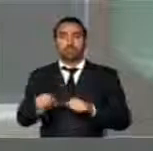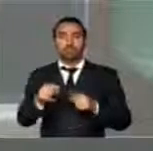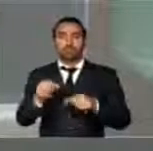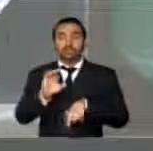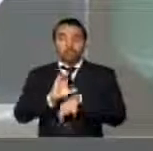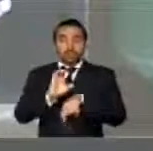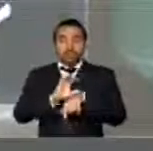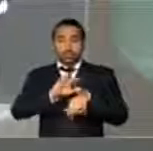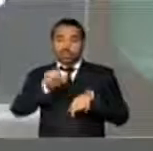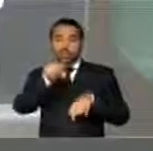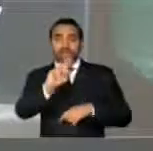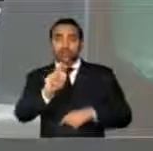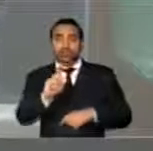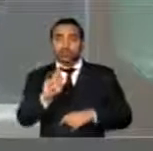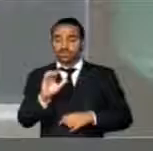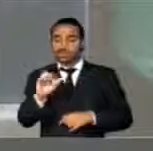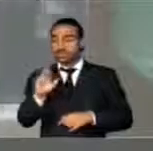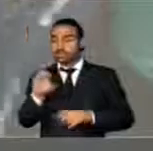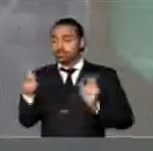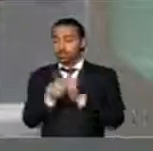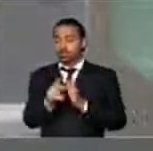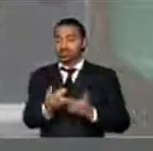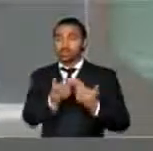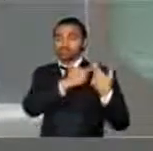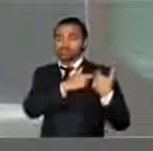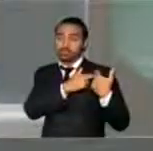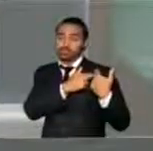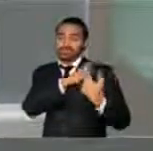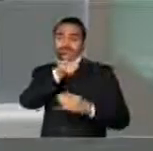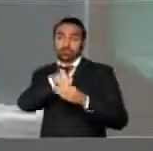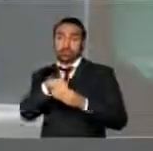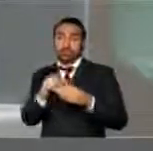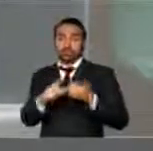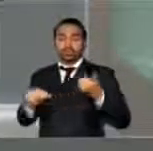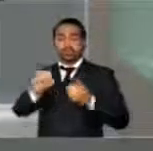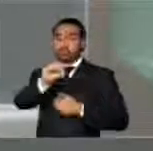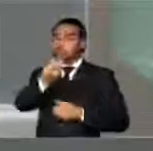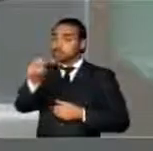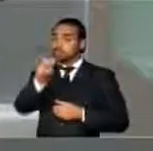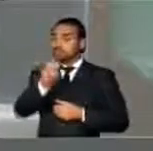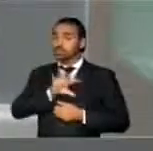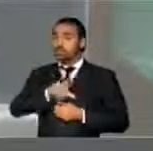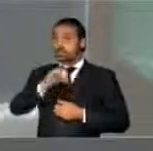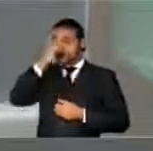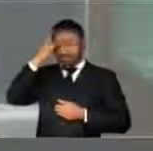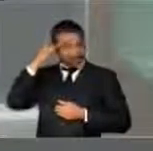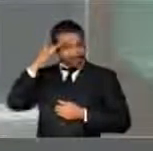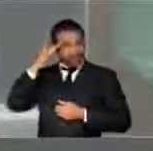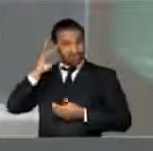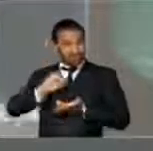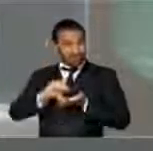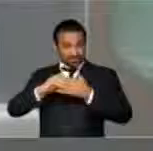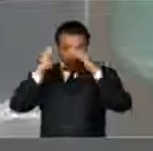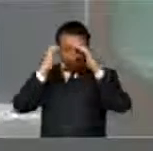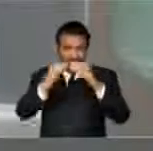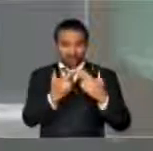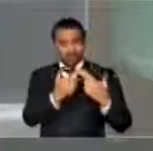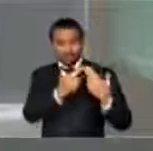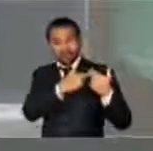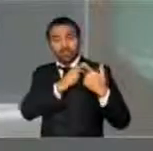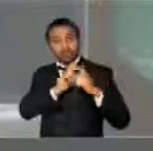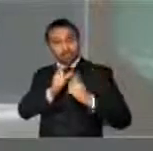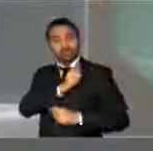Constituição trata dos crimes de responsabilidade. Eles estão lá no artigo 85. E todos aqueles que ferirem com a responsabilidade administrativa